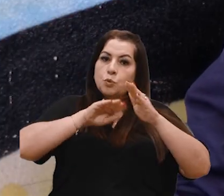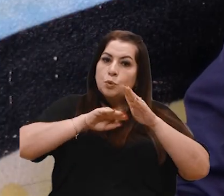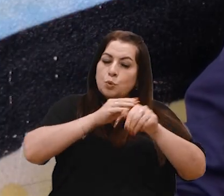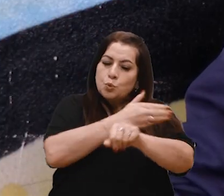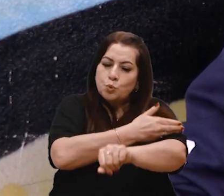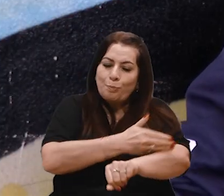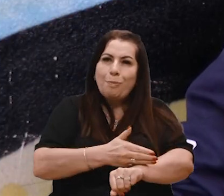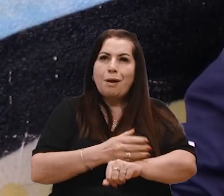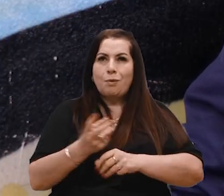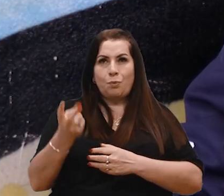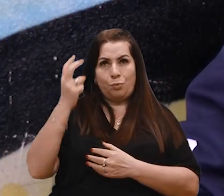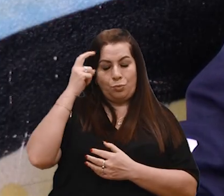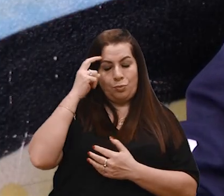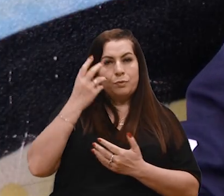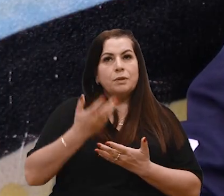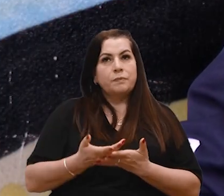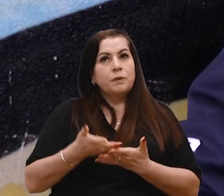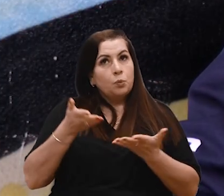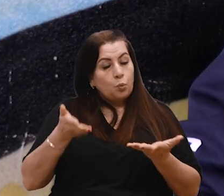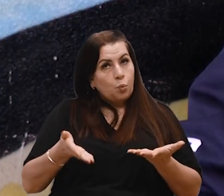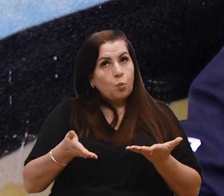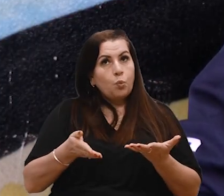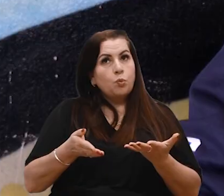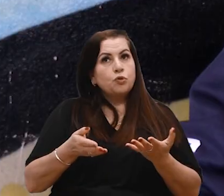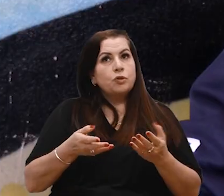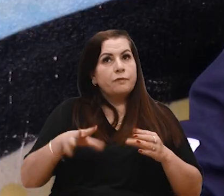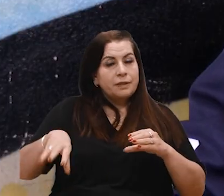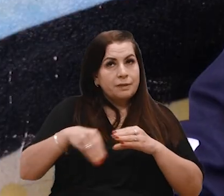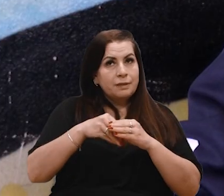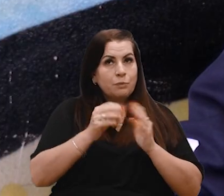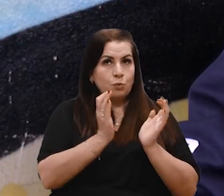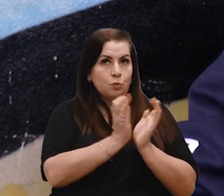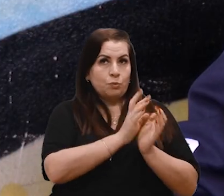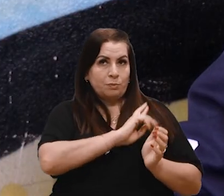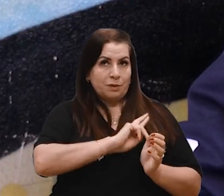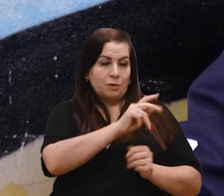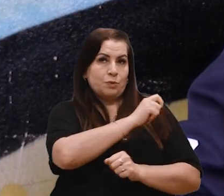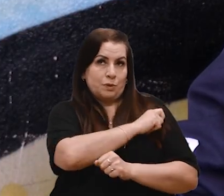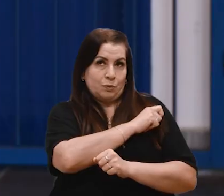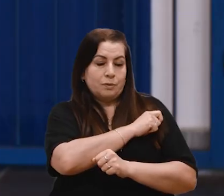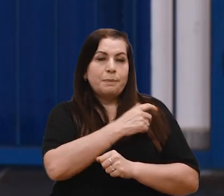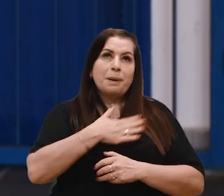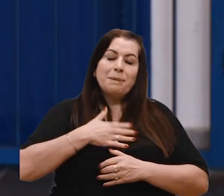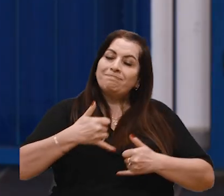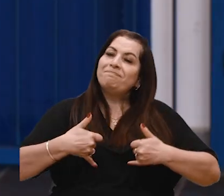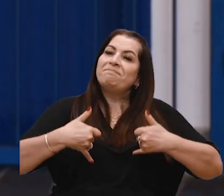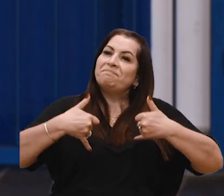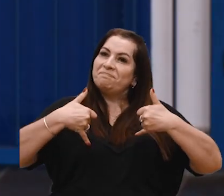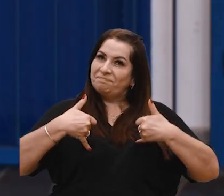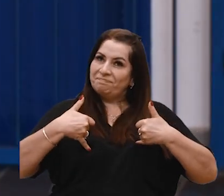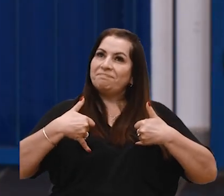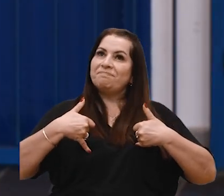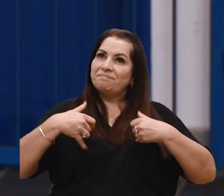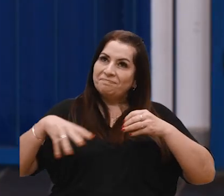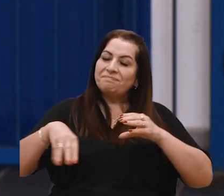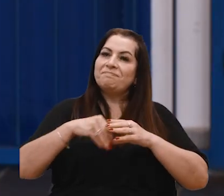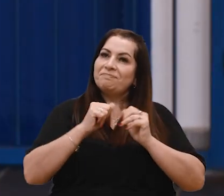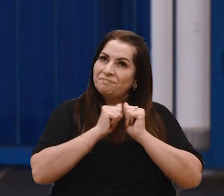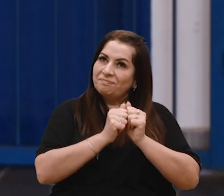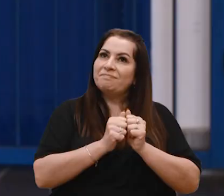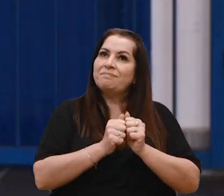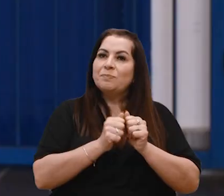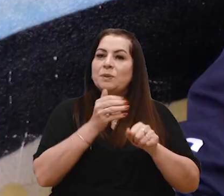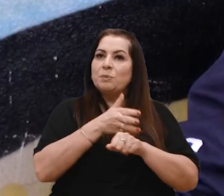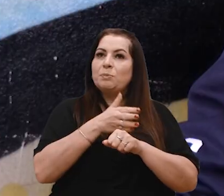linguagem, de se acostumar com a cultura. Hoje, podendo fazer parte do Grêmio Estudantil, isso para mim é uma honra, né? Fazer parte do